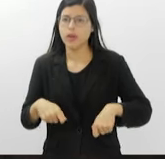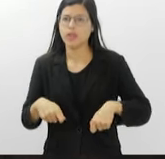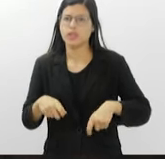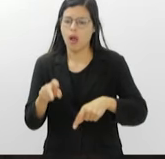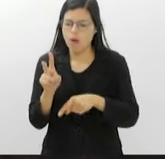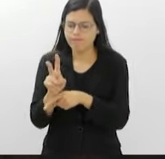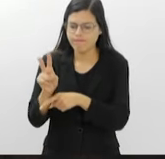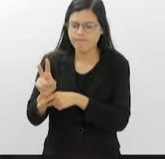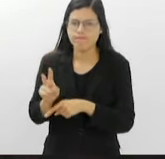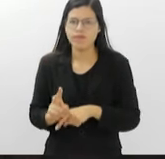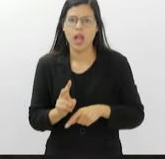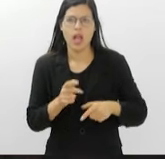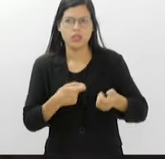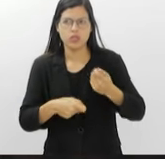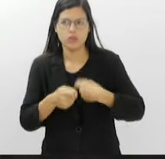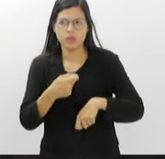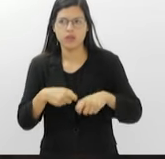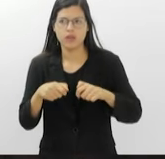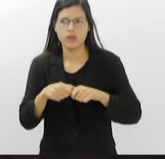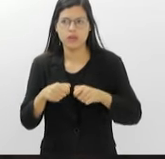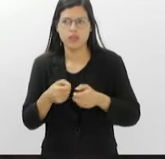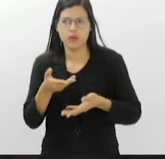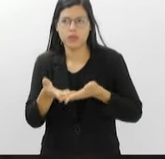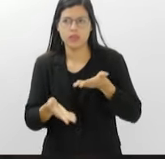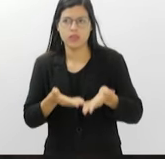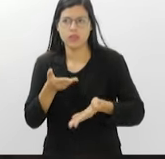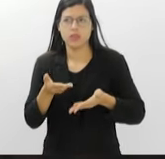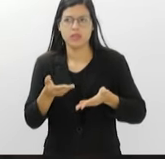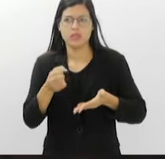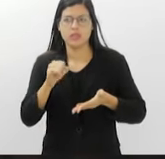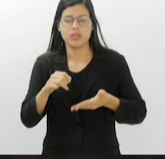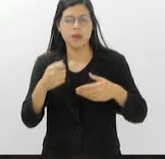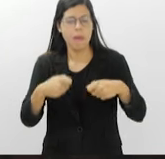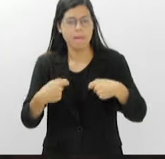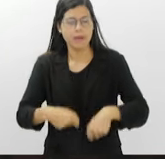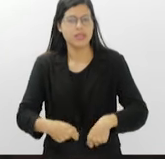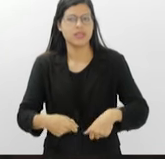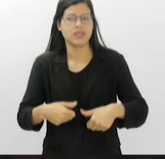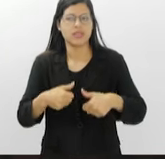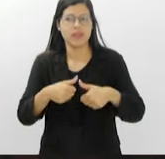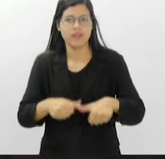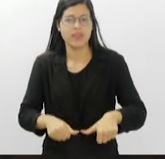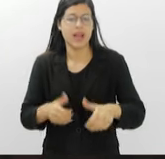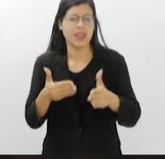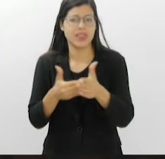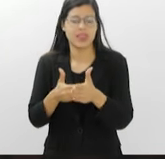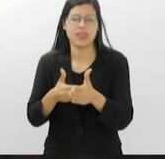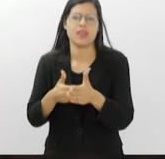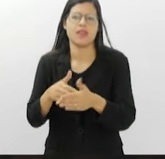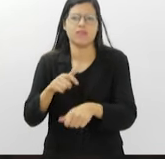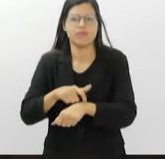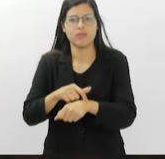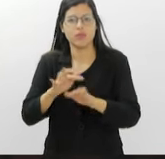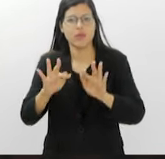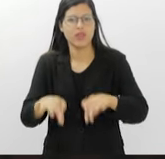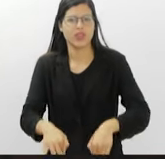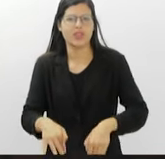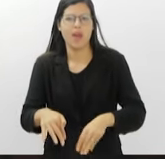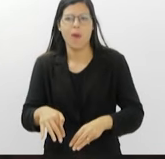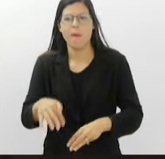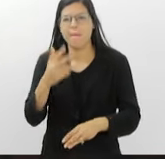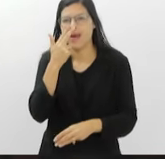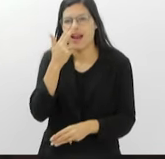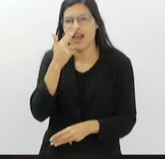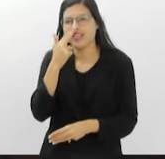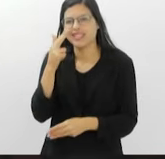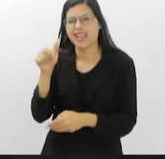administrar, fazer os atendimentos. Se eu tiver de ficar aqui até o expediente final para cuidar de jardim de infância, realmente não dá. Então, muito bem ponderado por